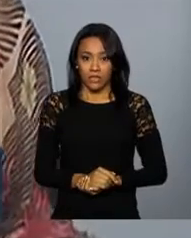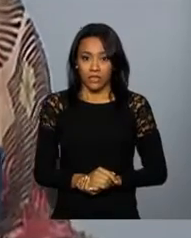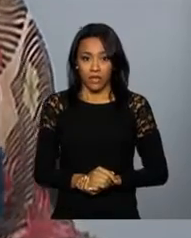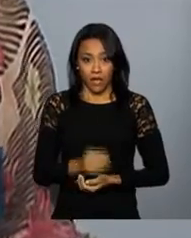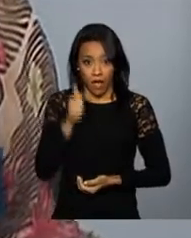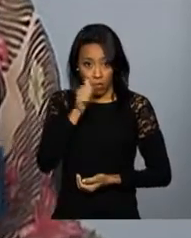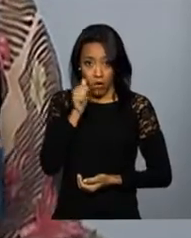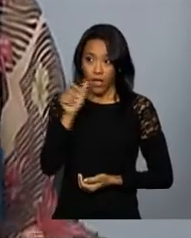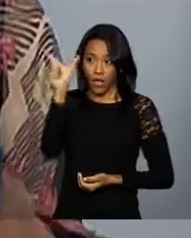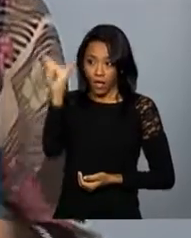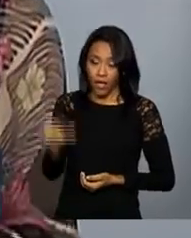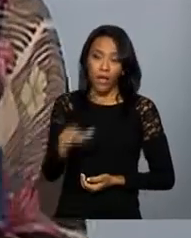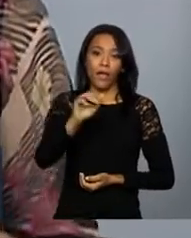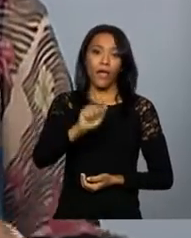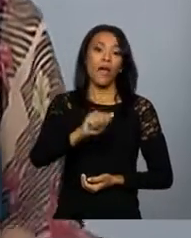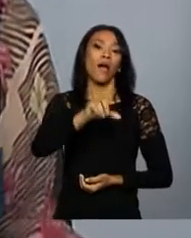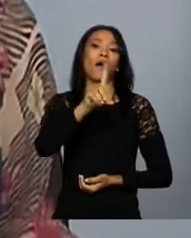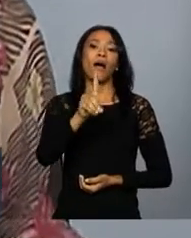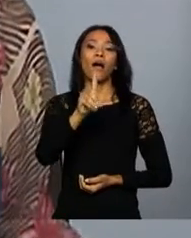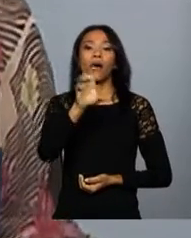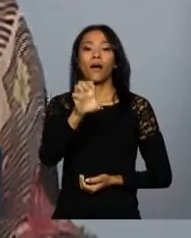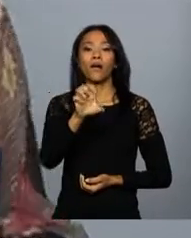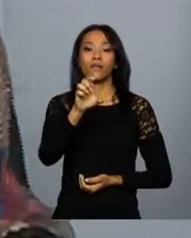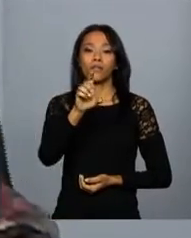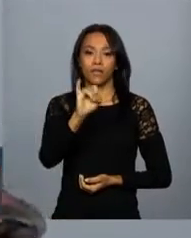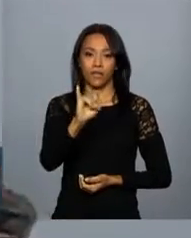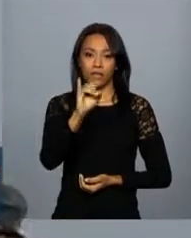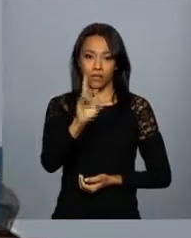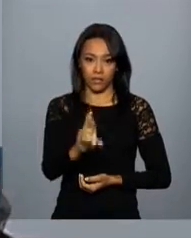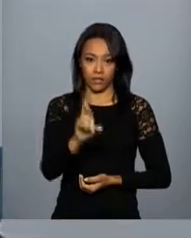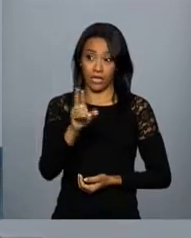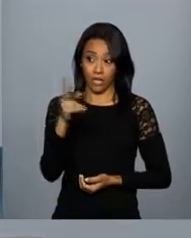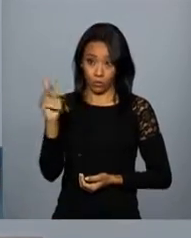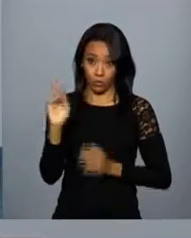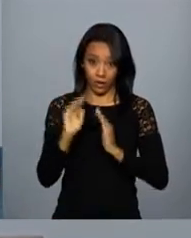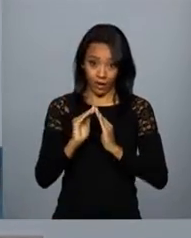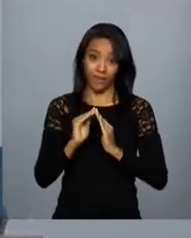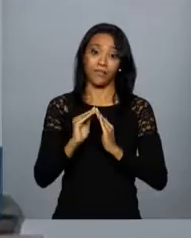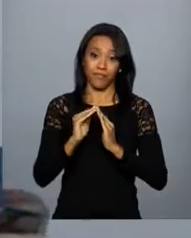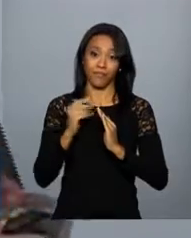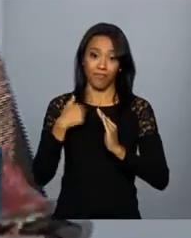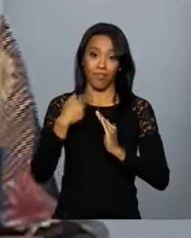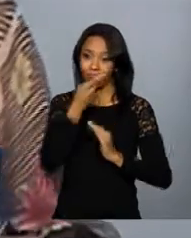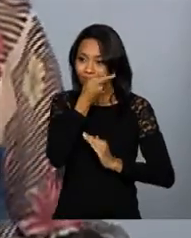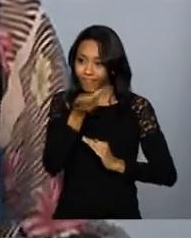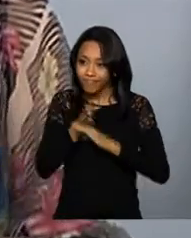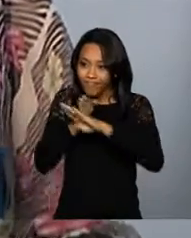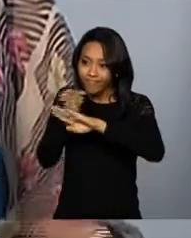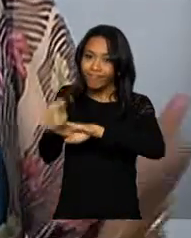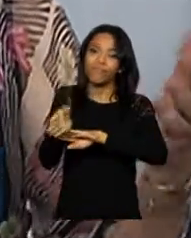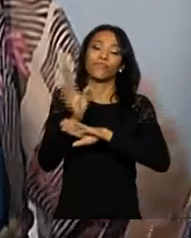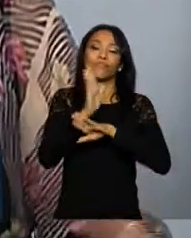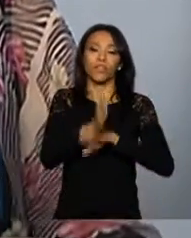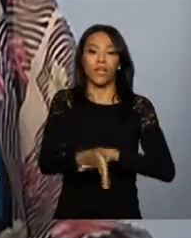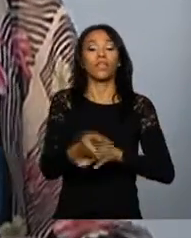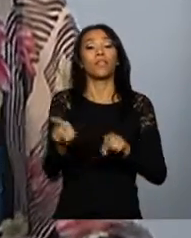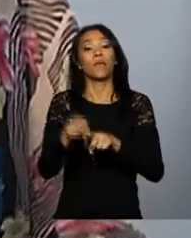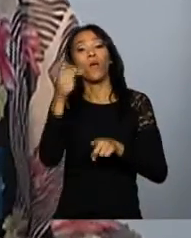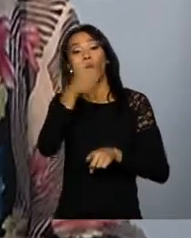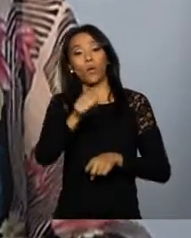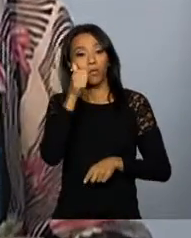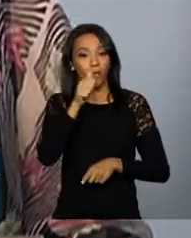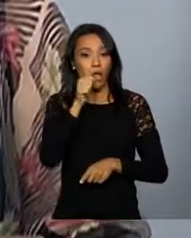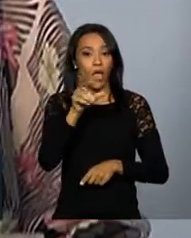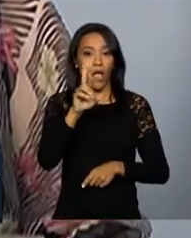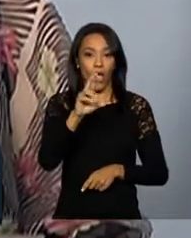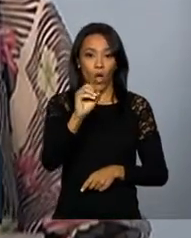Aldeir. A Aldeir, cuja casa eu visitei. Cumprimento também a Rosa Helena,